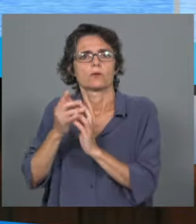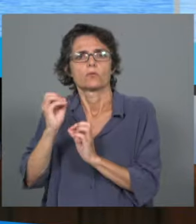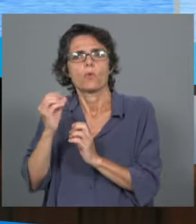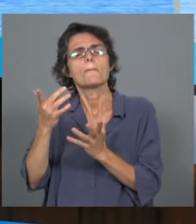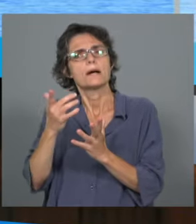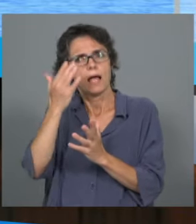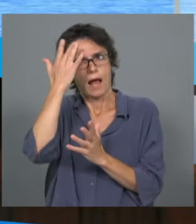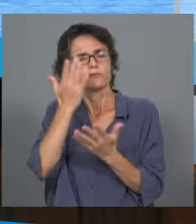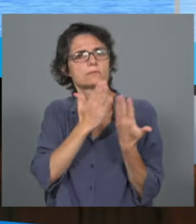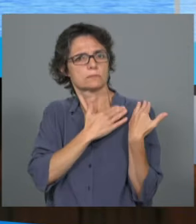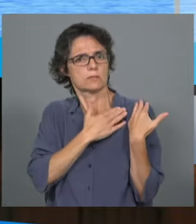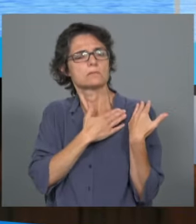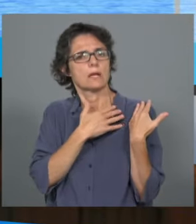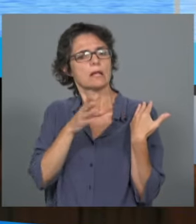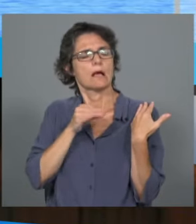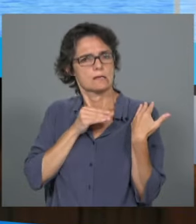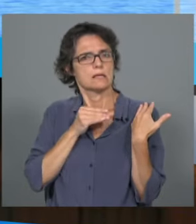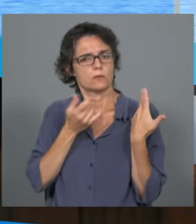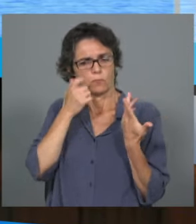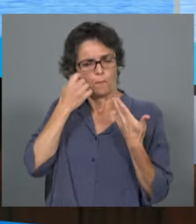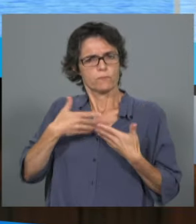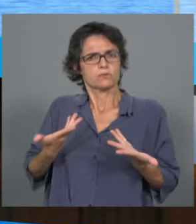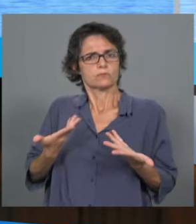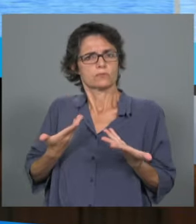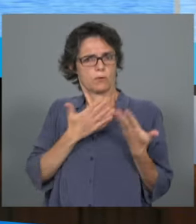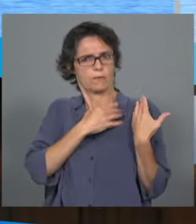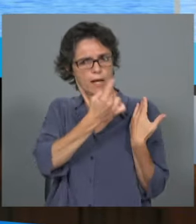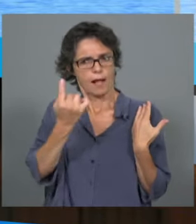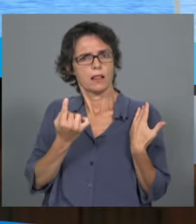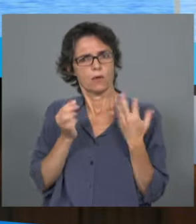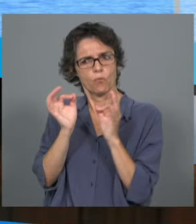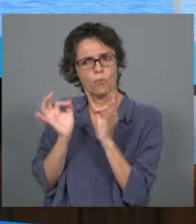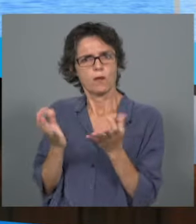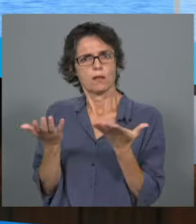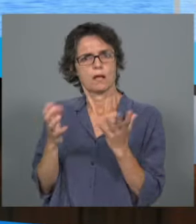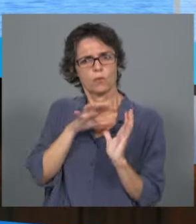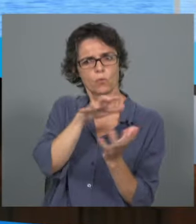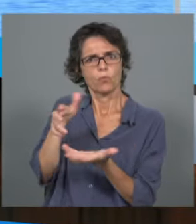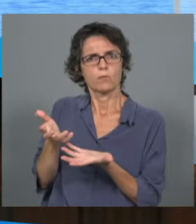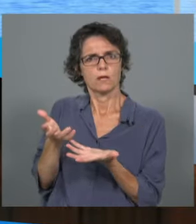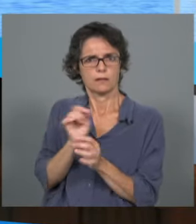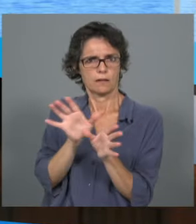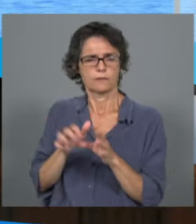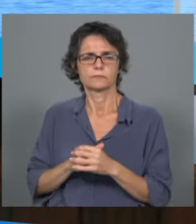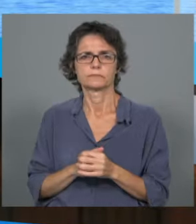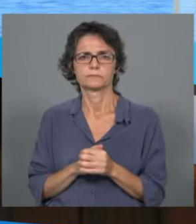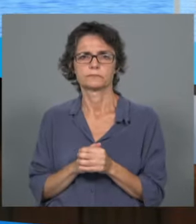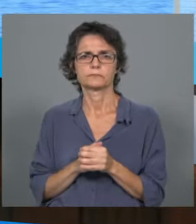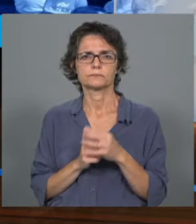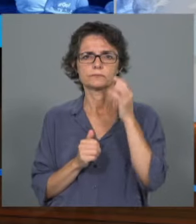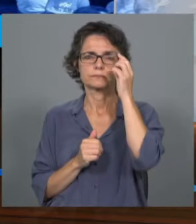uma responsabilidade enquanto seres humanos, não é? Enquanto pertencentes a uma mesma humanidade que habita uma mesma casa.